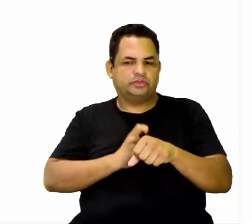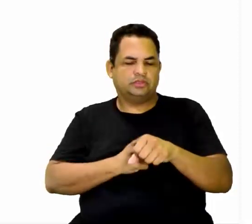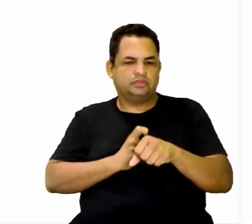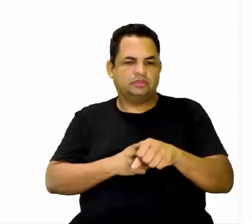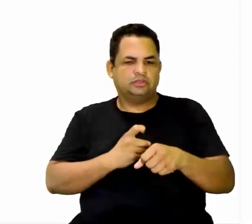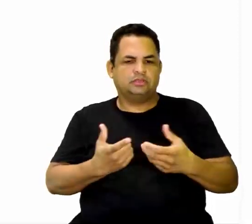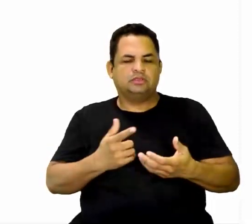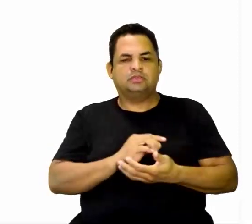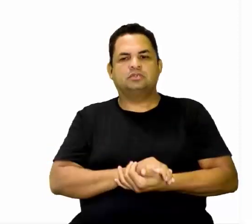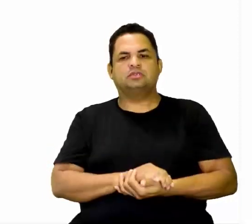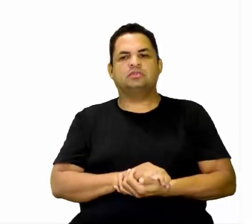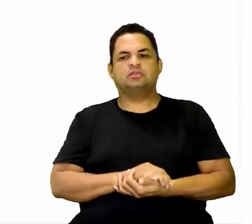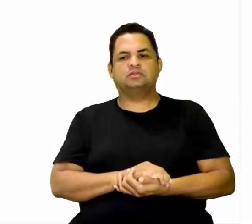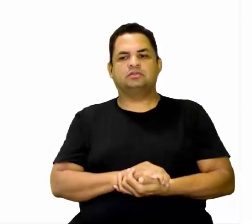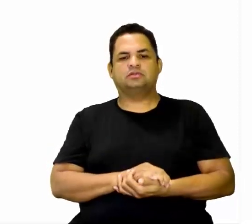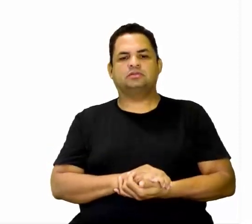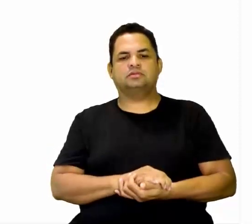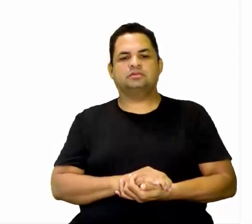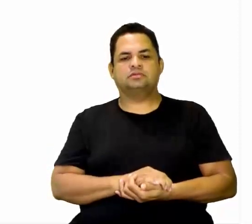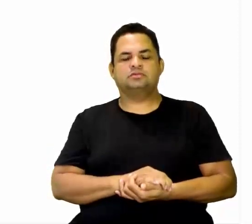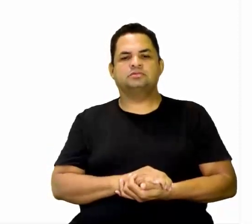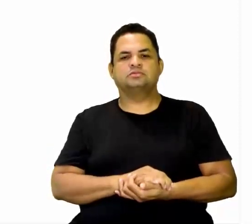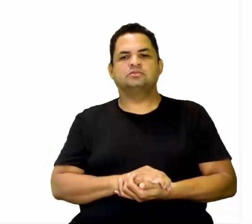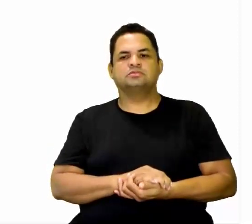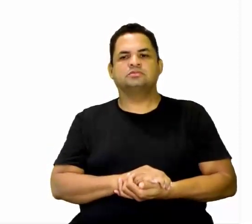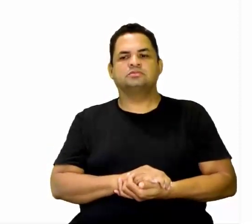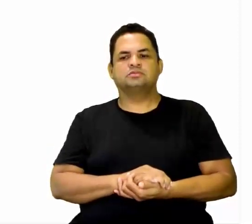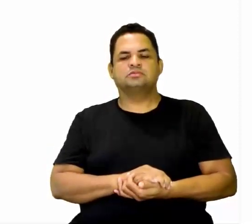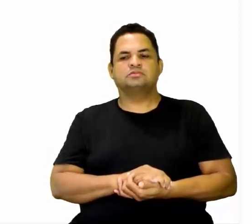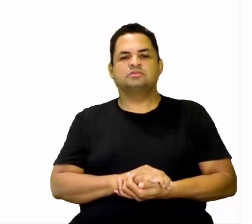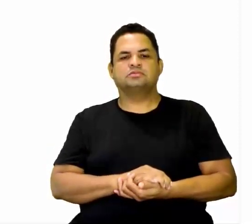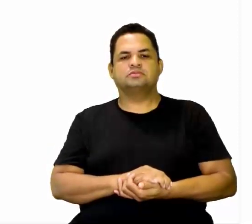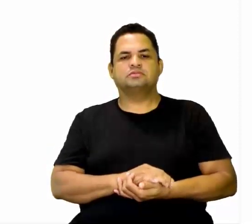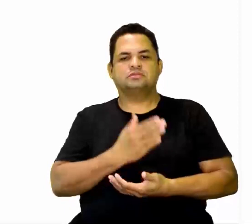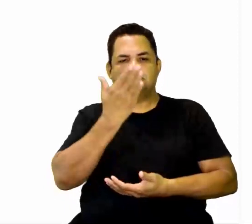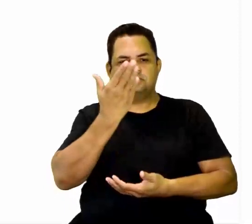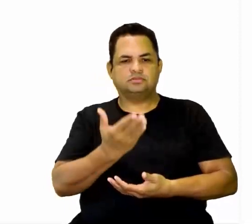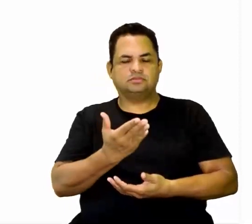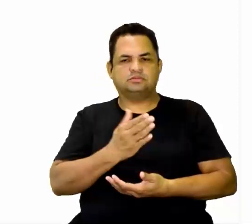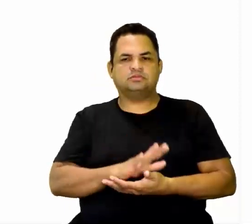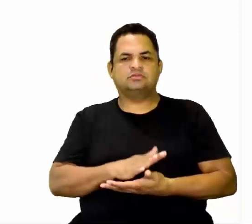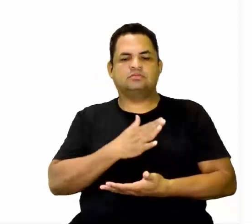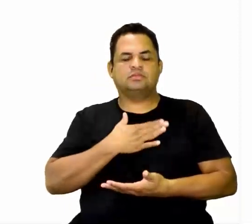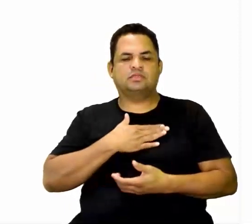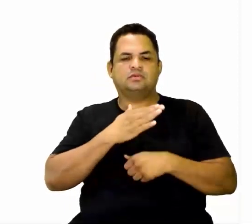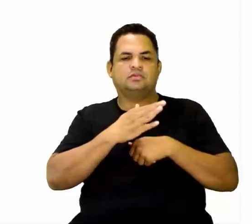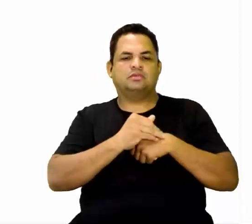tan, tan, tan, tan, tan, tan. Aí, meu caro aluno,